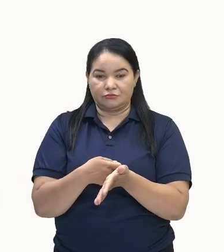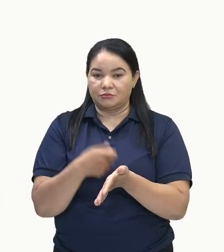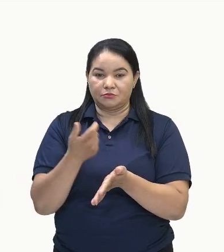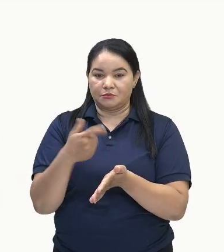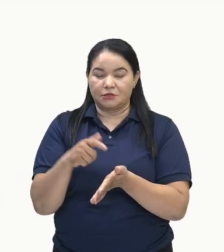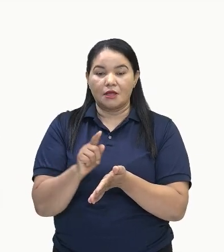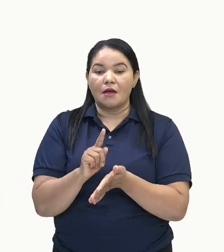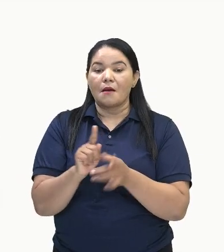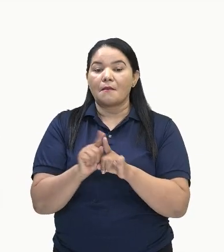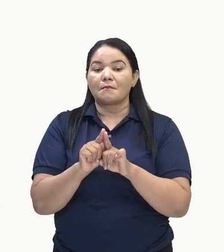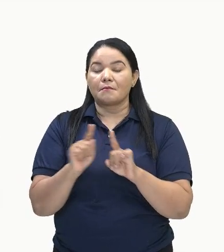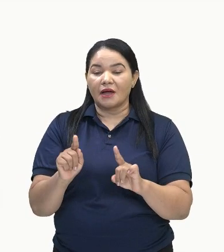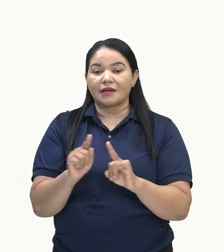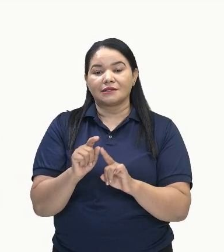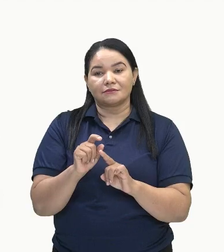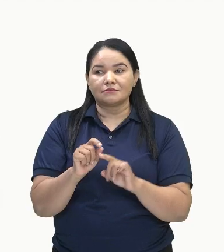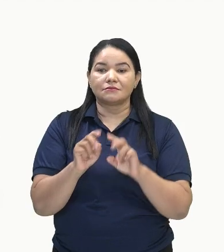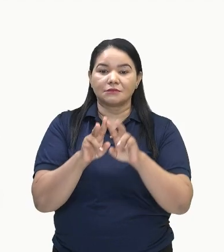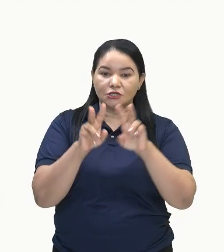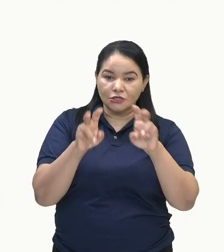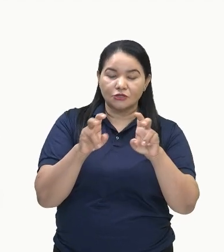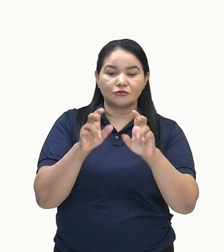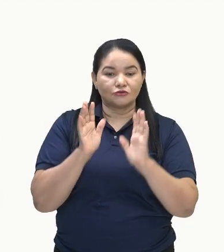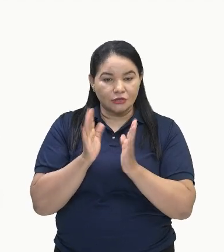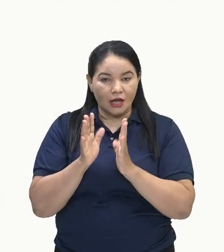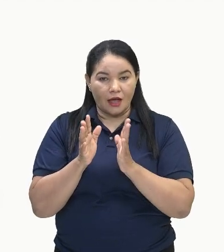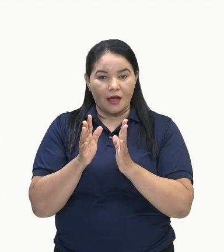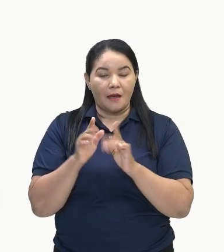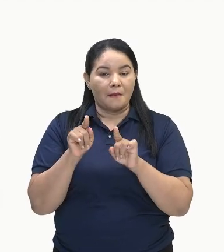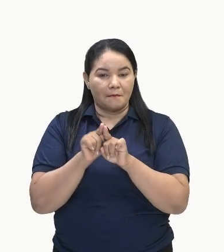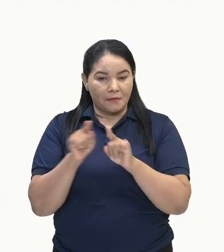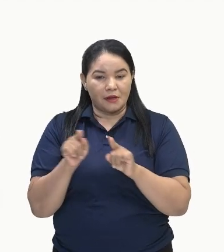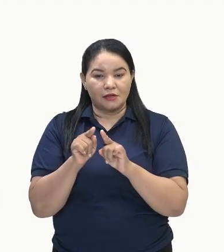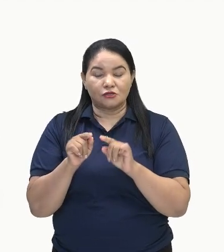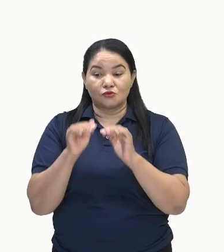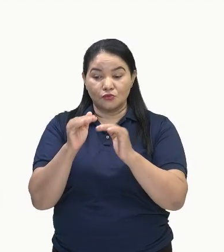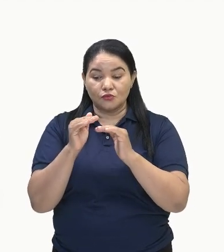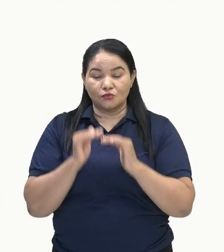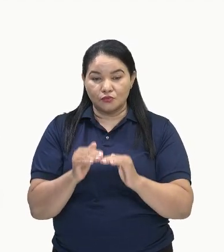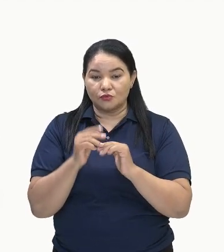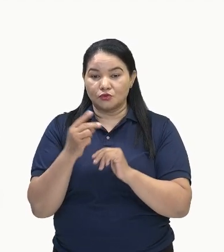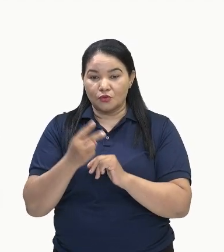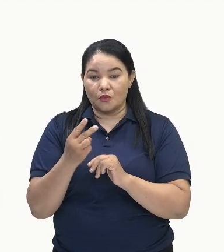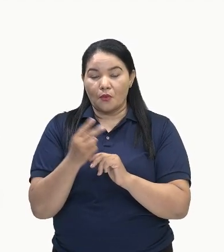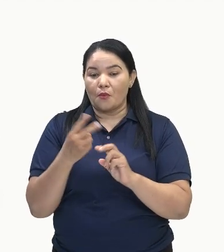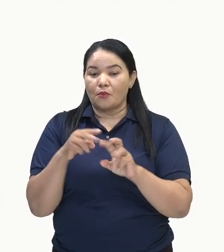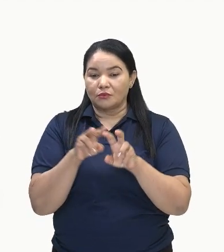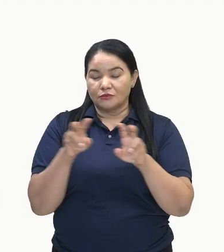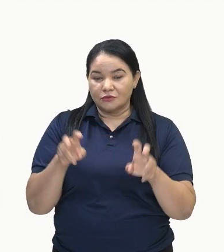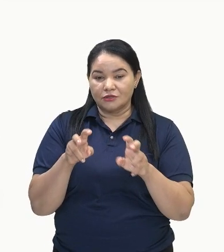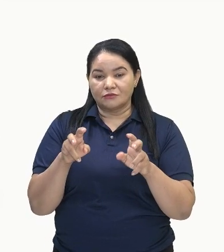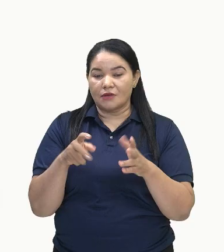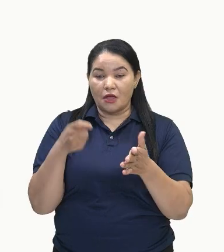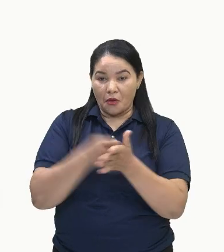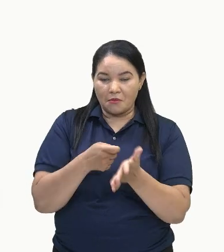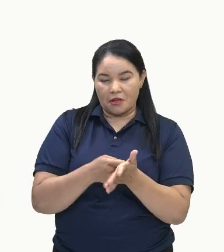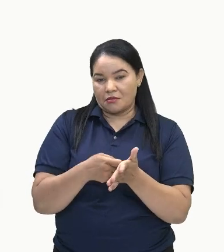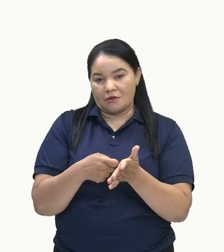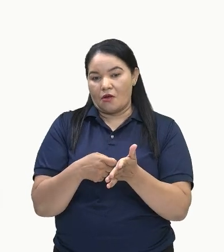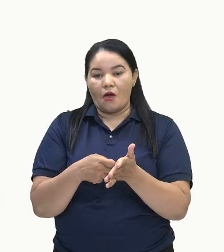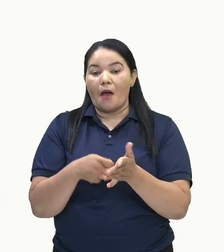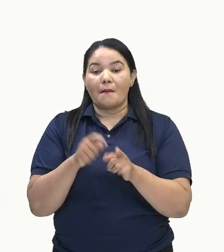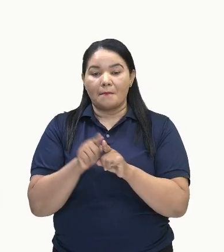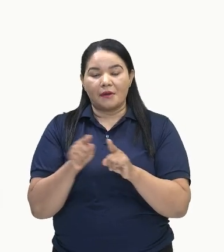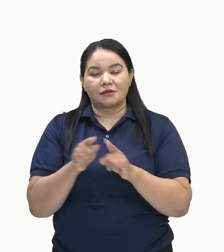Então, não é. Já tem um título, né? Já vai chamar atenção. Mas o subtítulo vai falar, né, especificar melhor do que